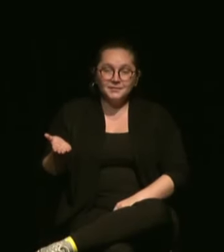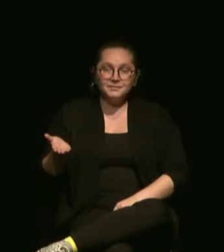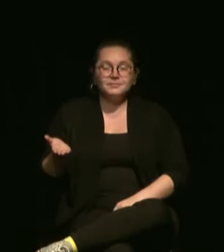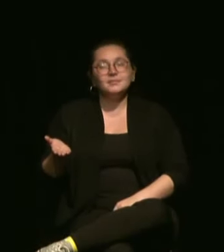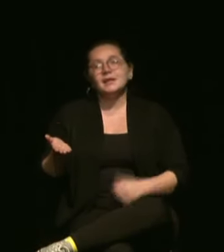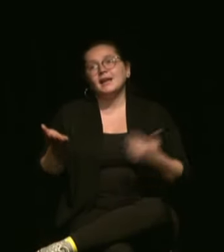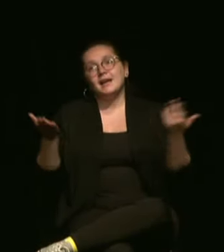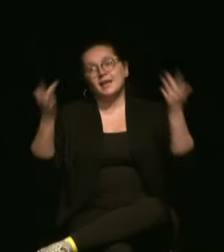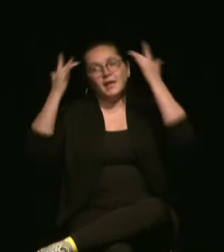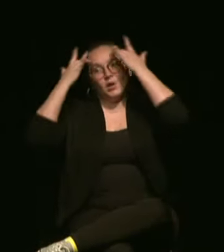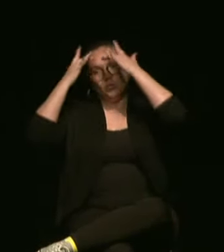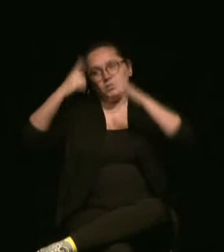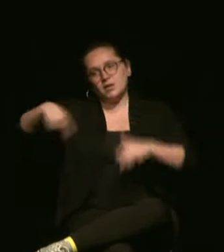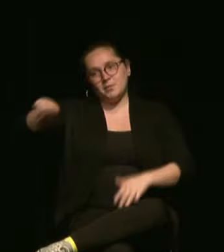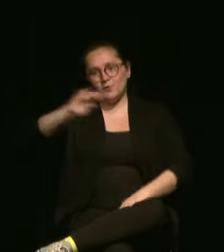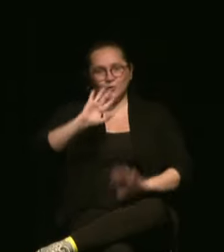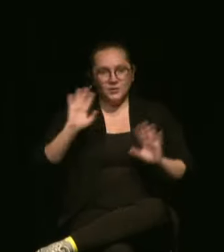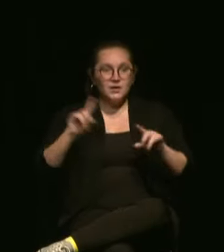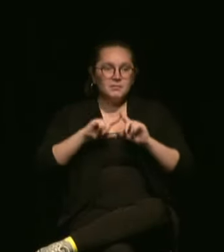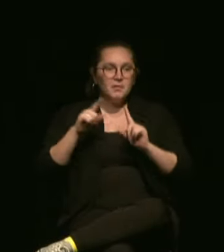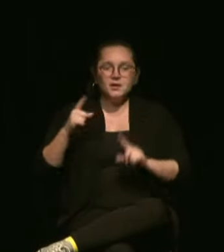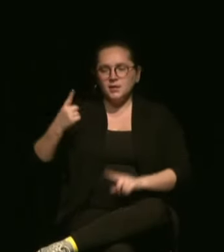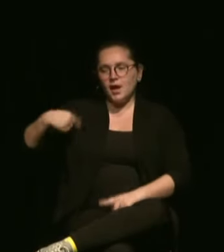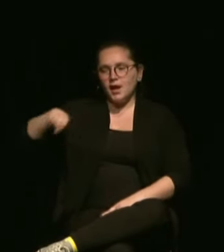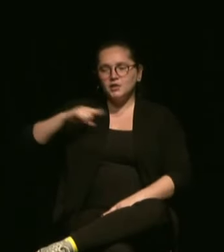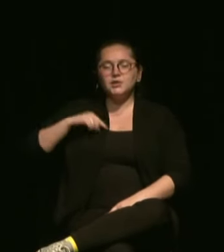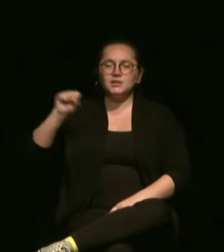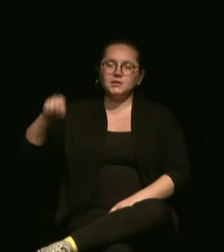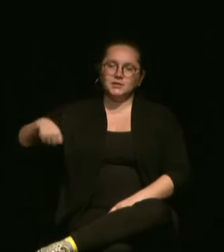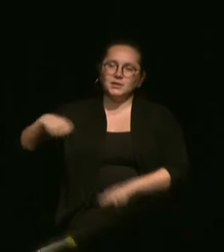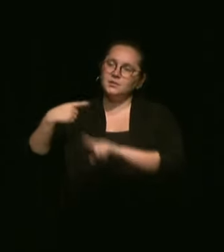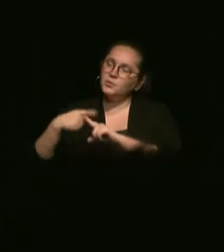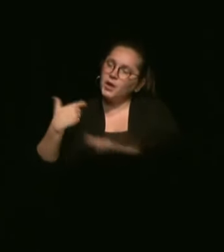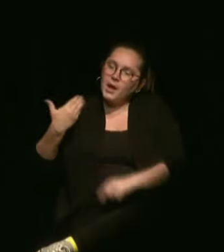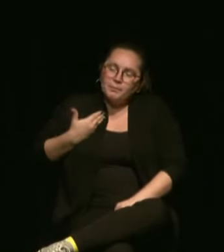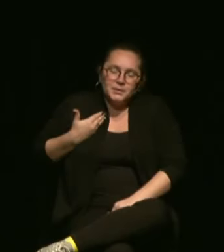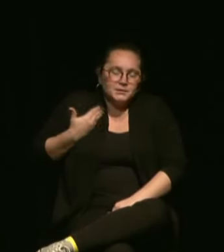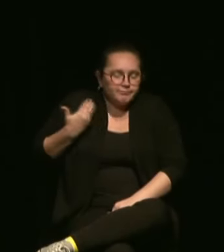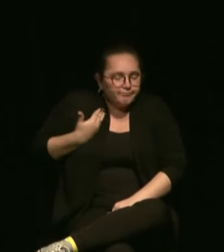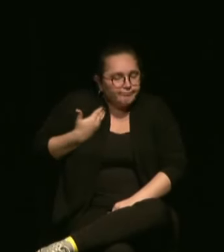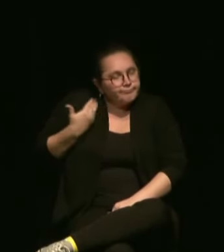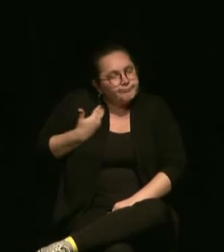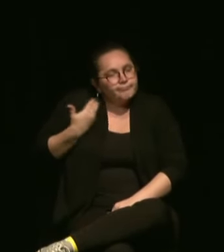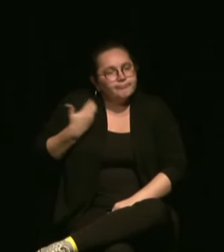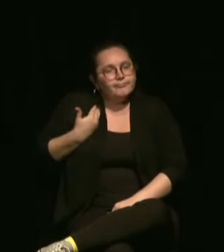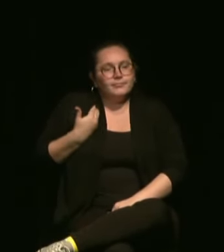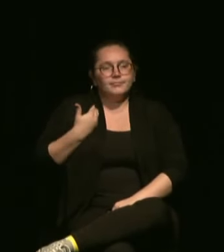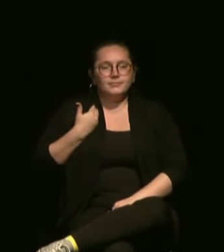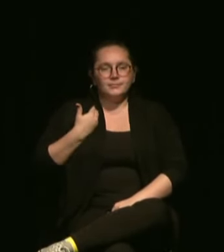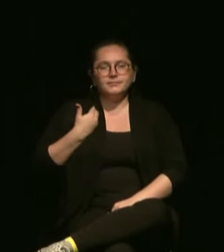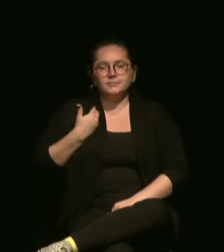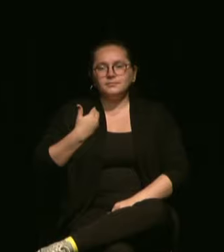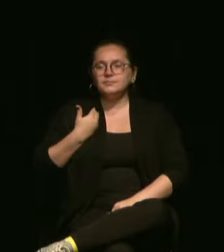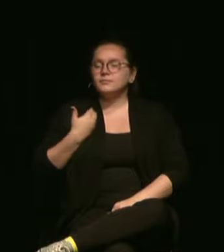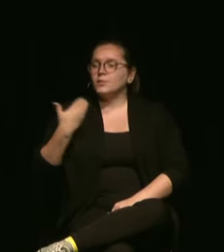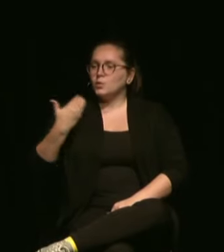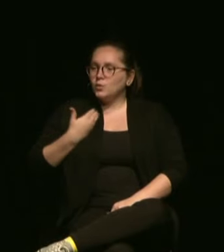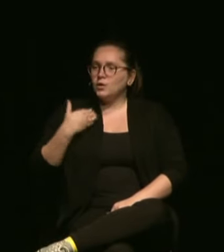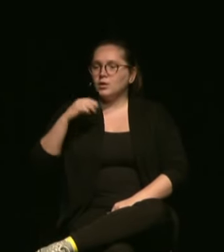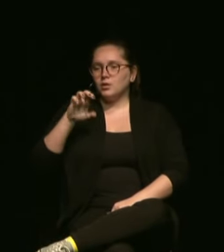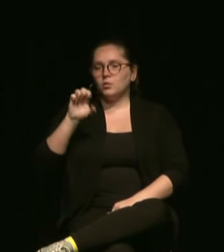Eu não sei se para vocês ele é. Para a gente, sim, né? Porque a gente foi muito amigo dele, né? Nós, o